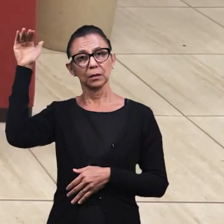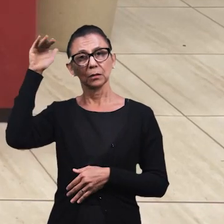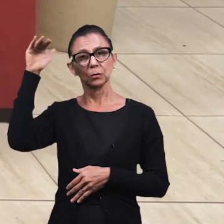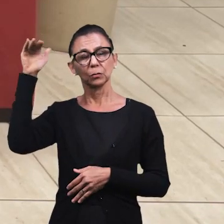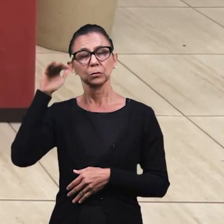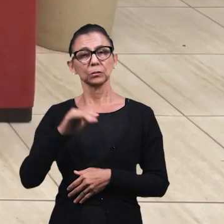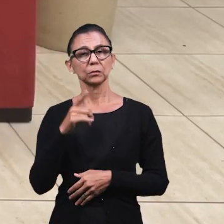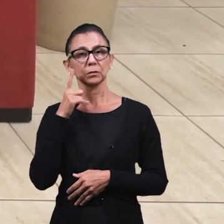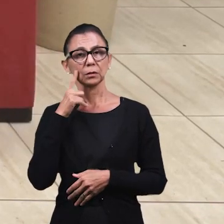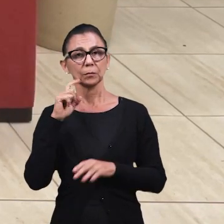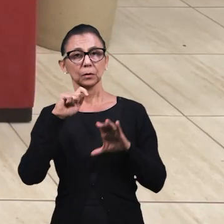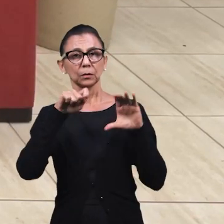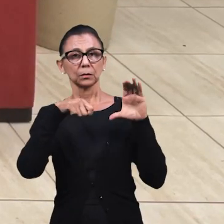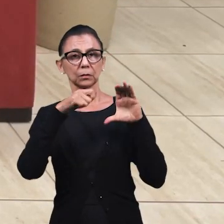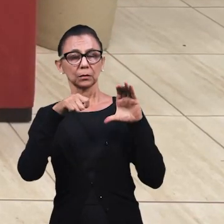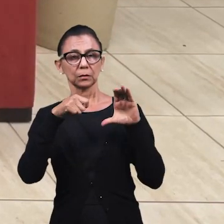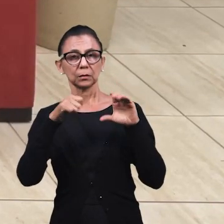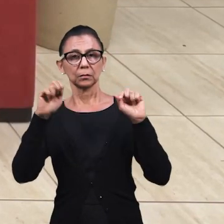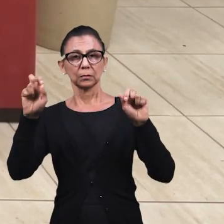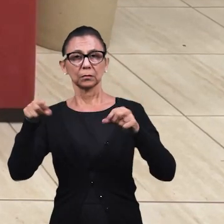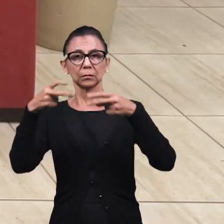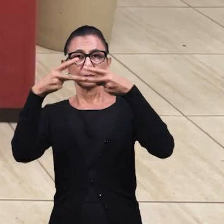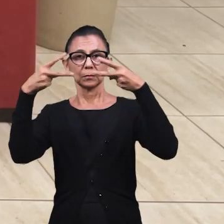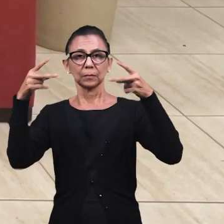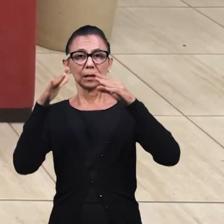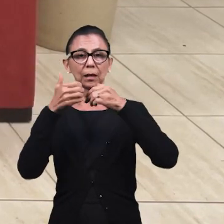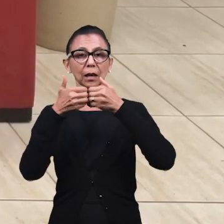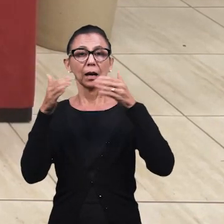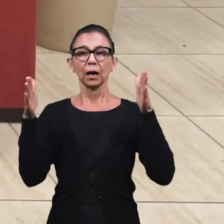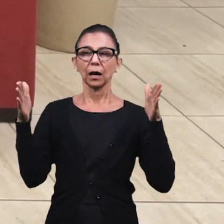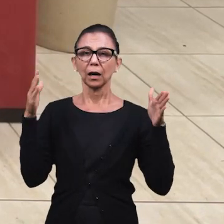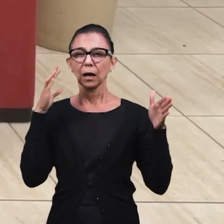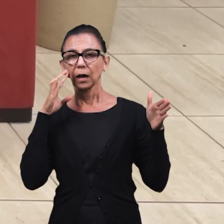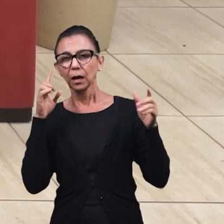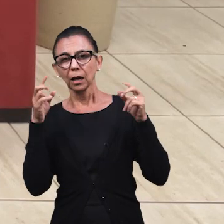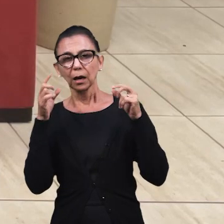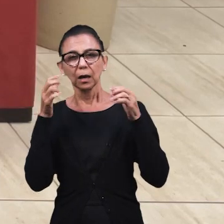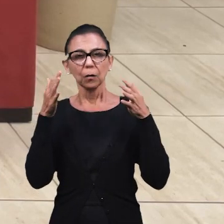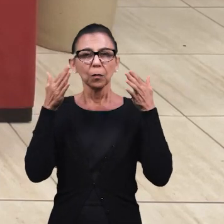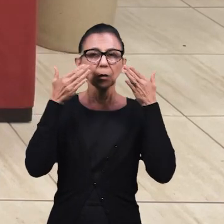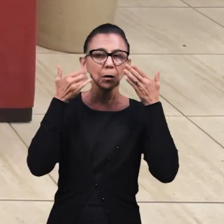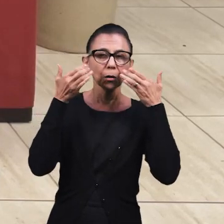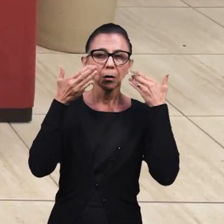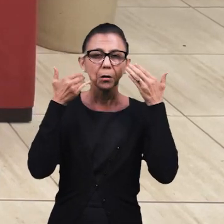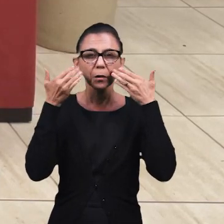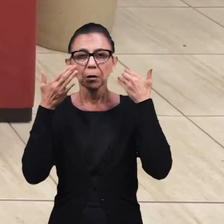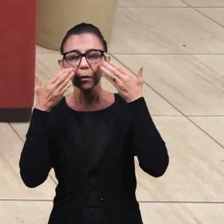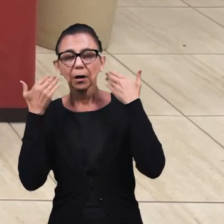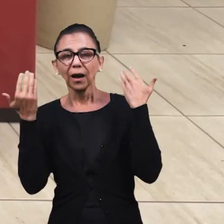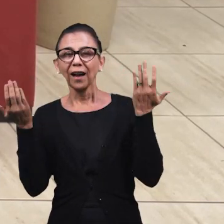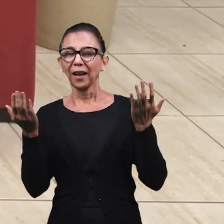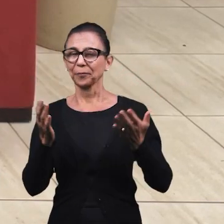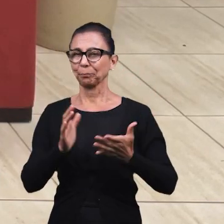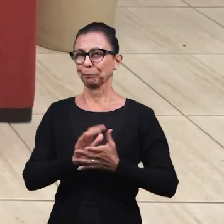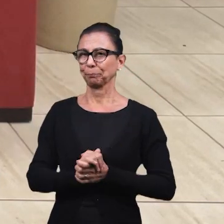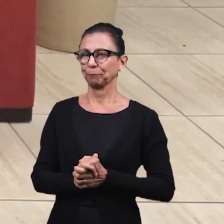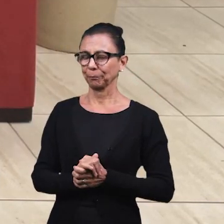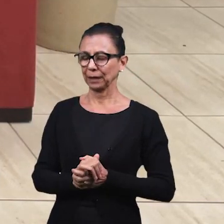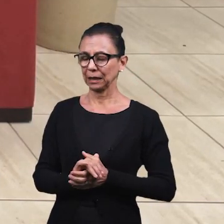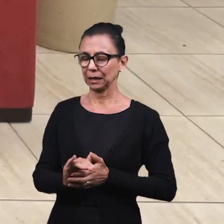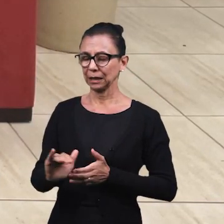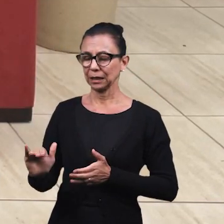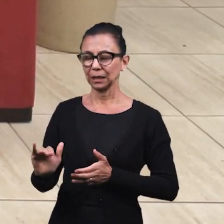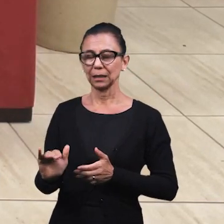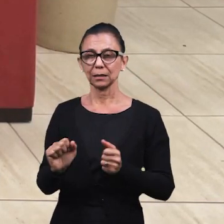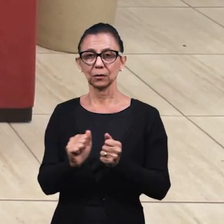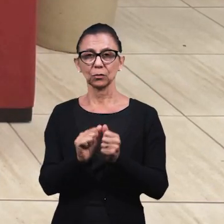maioria dos vídeos que nós temos visto hoje, né, no portal, quando a gente abre para ver as participações, são as crianças. E são as crianças que pedem os pais,